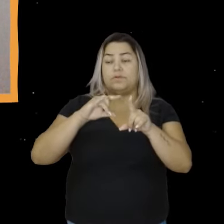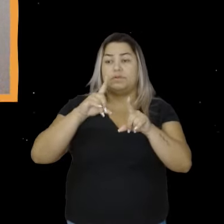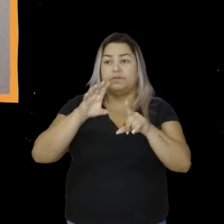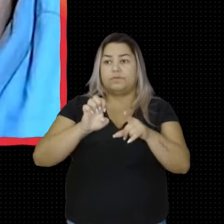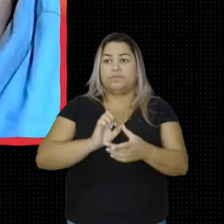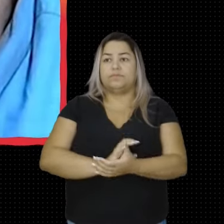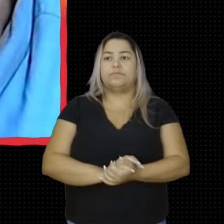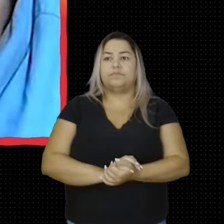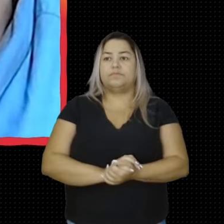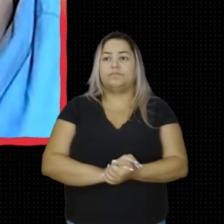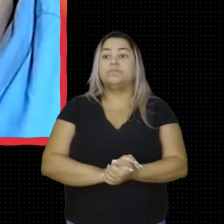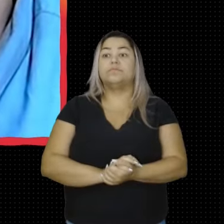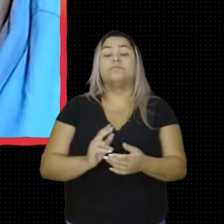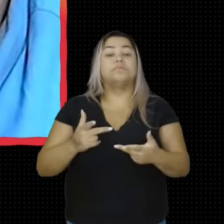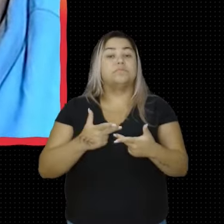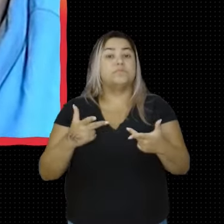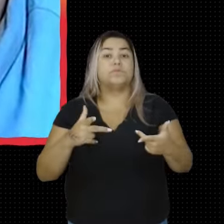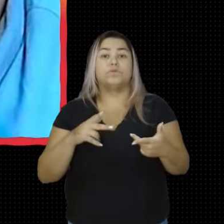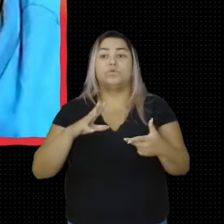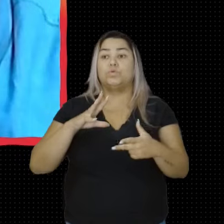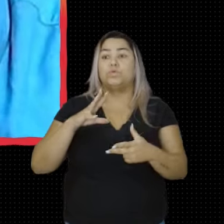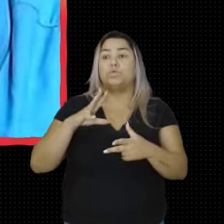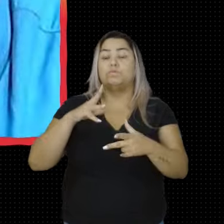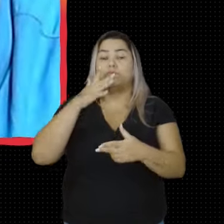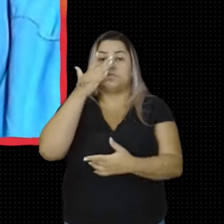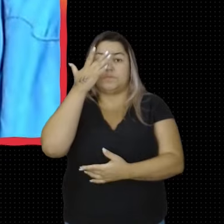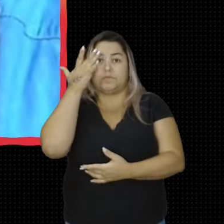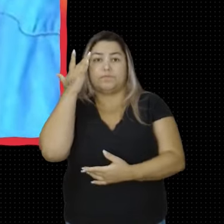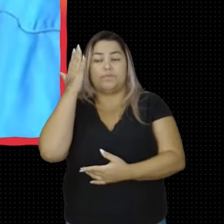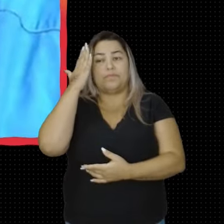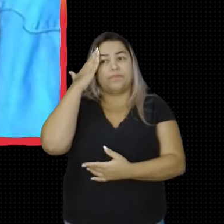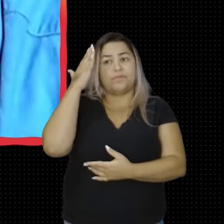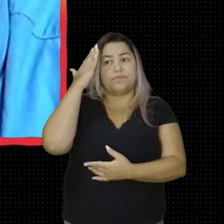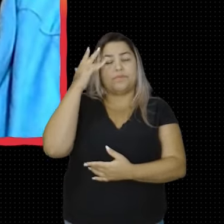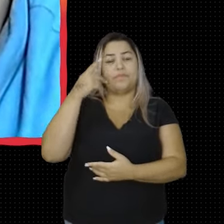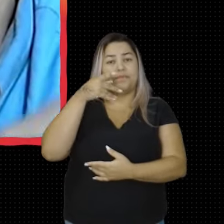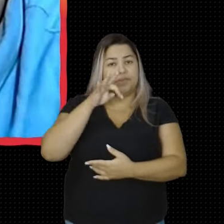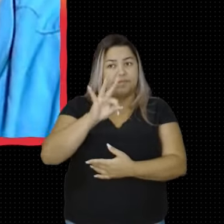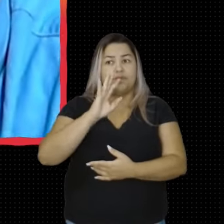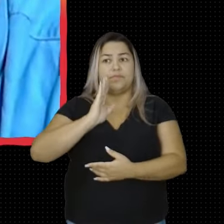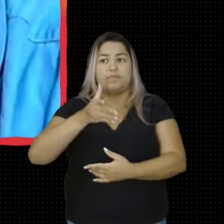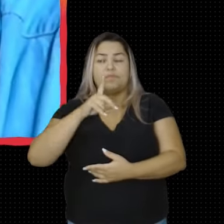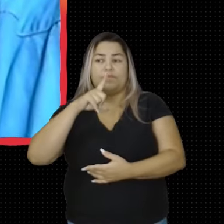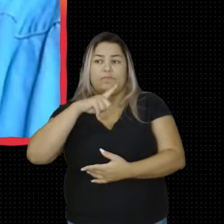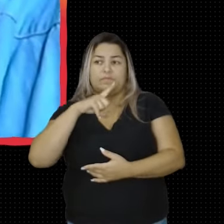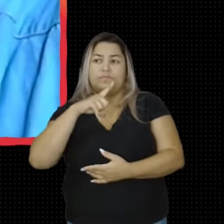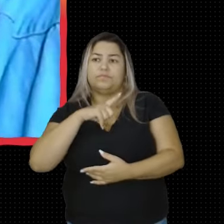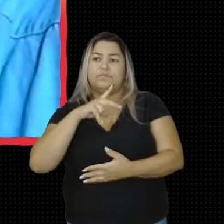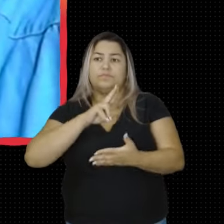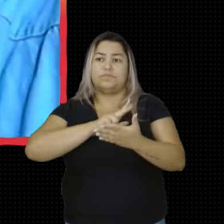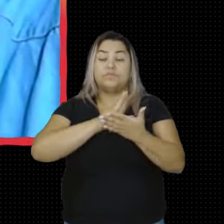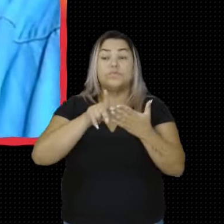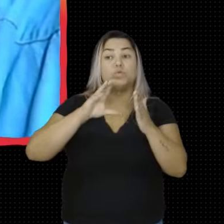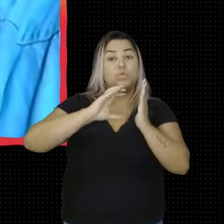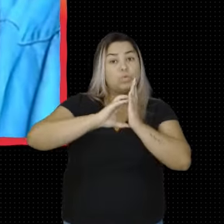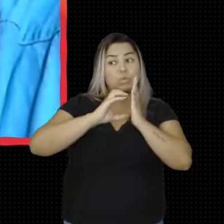só. Uma coisa que nem todo mundo sabe é que desde aquele começo o PT já tinha várias tendências, até pelo tamanho do